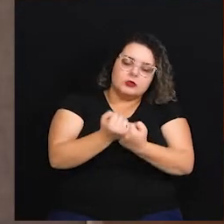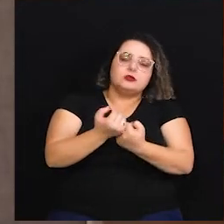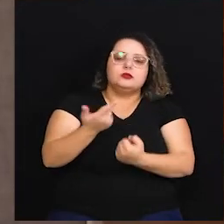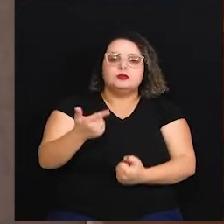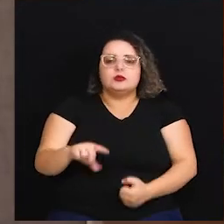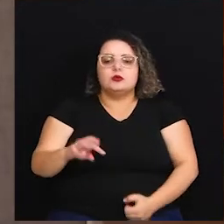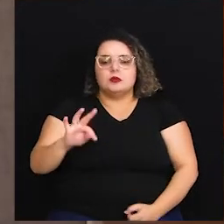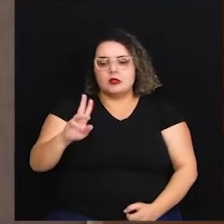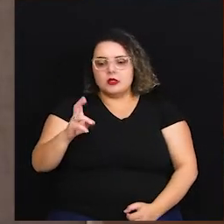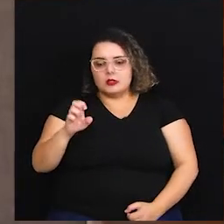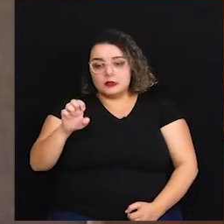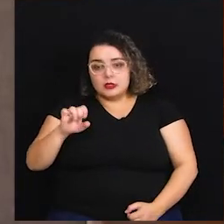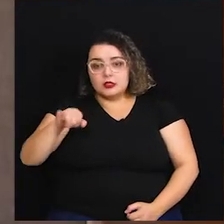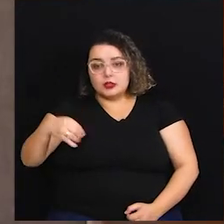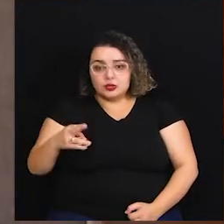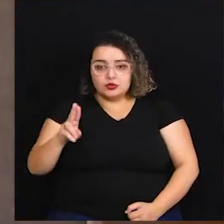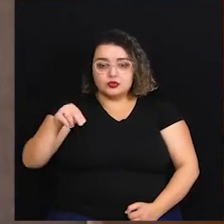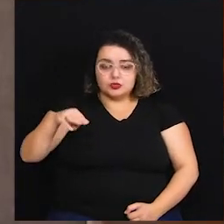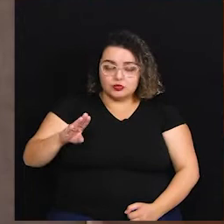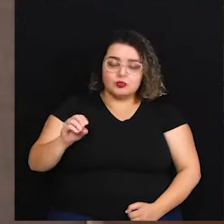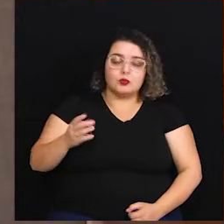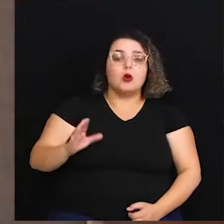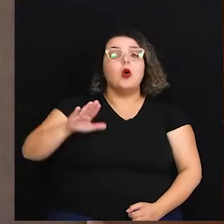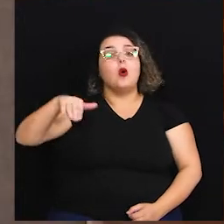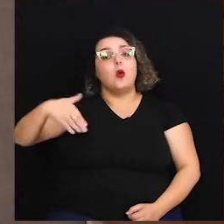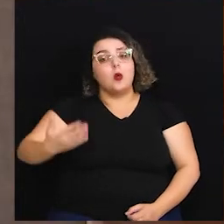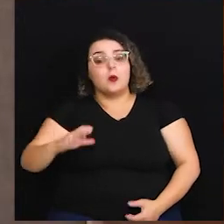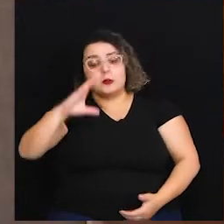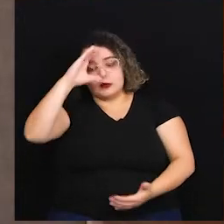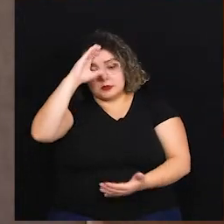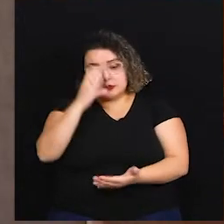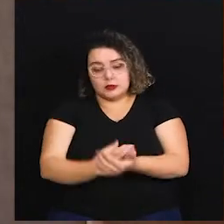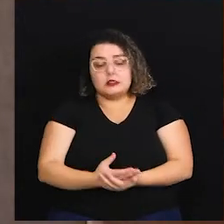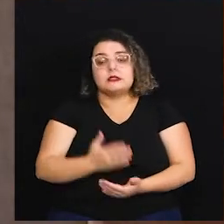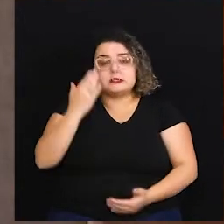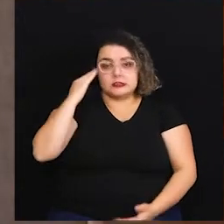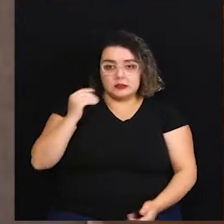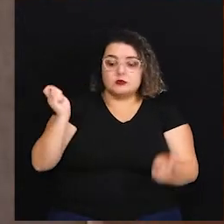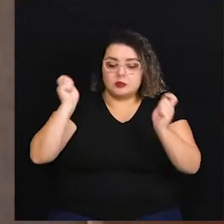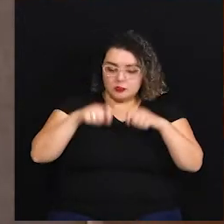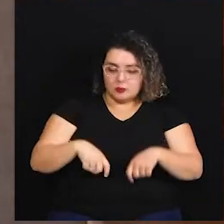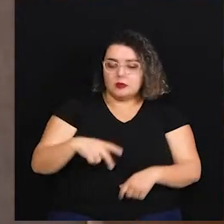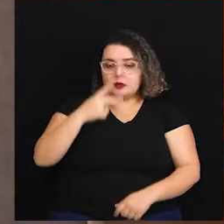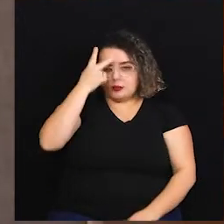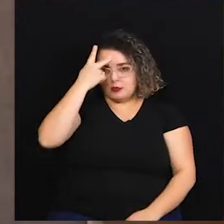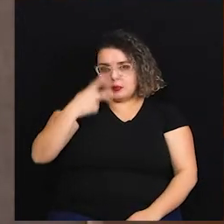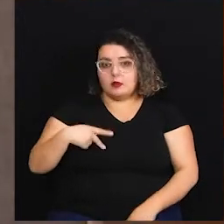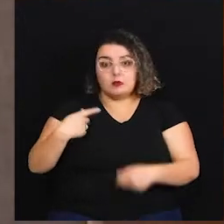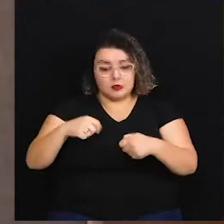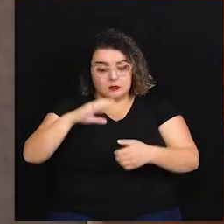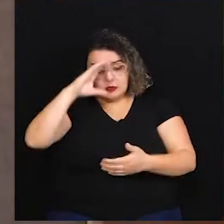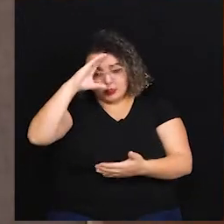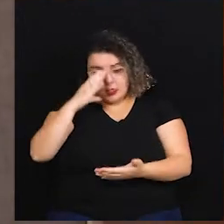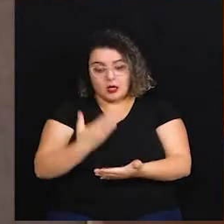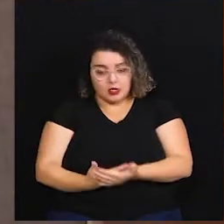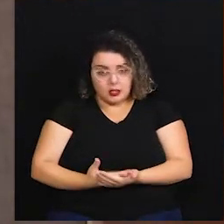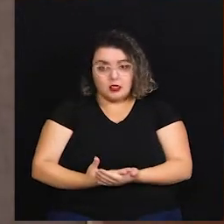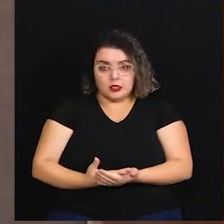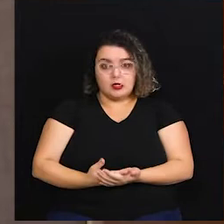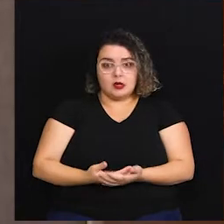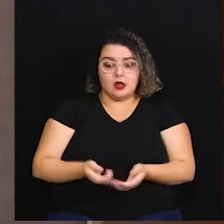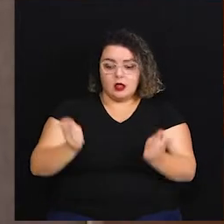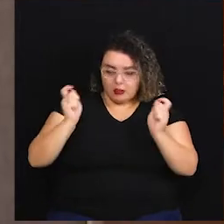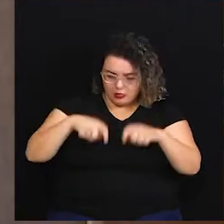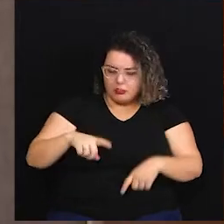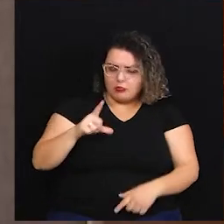novo a Dejumbo. Sim. Então, e é isso, quando você acredita em você e sabe do seu potencial, porque as pessoas ela têm que acreditar nela